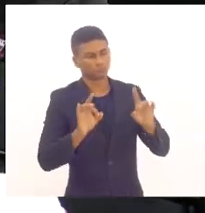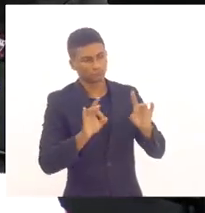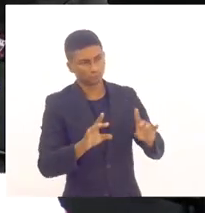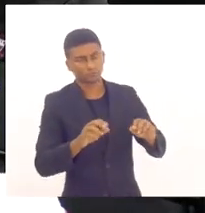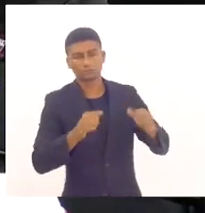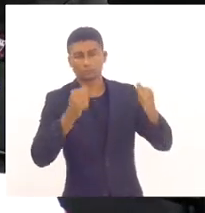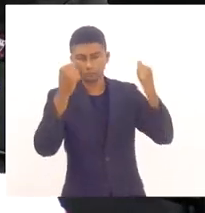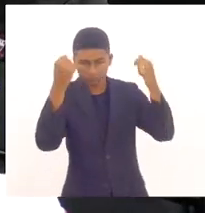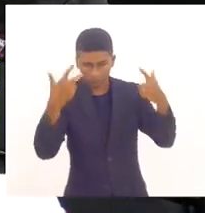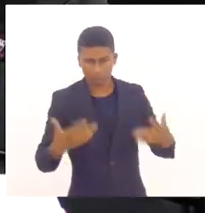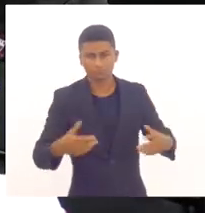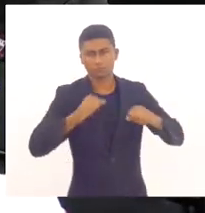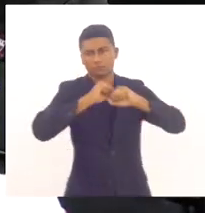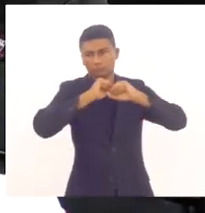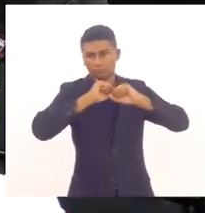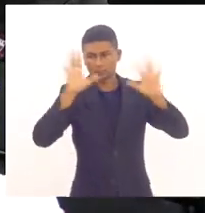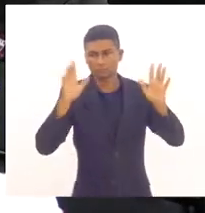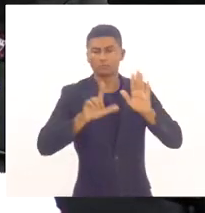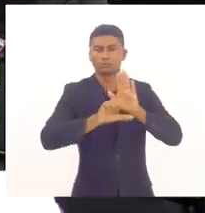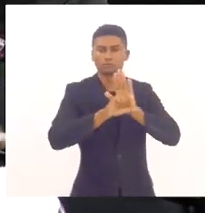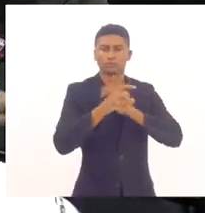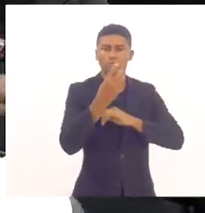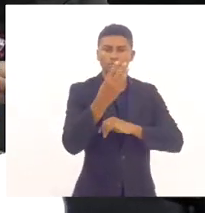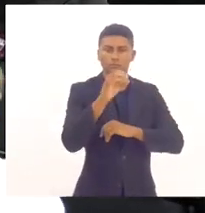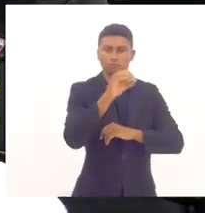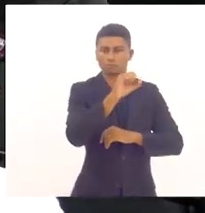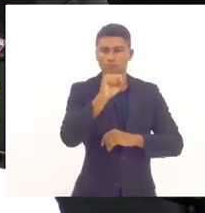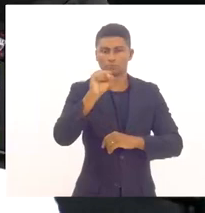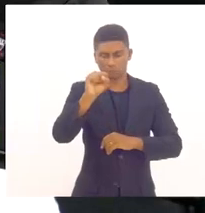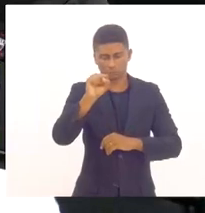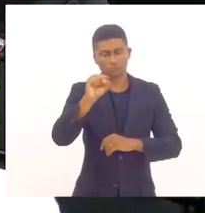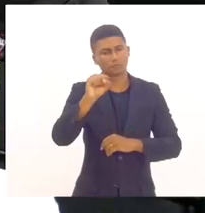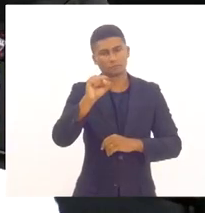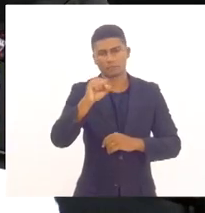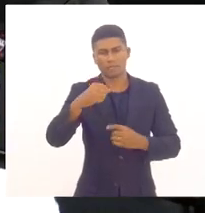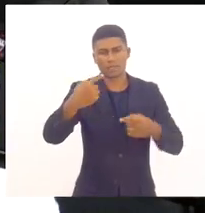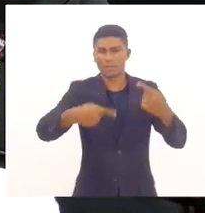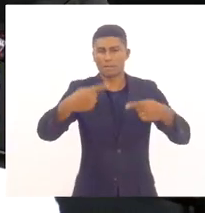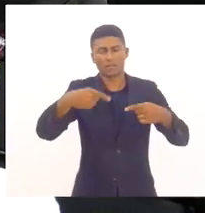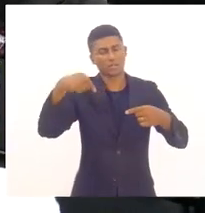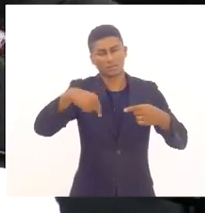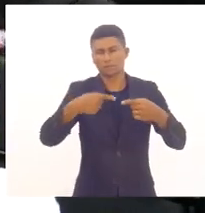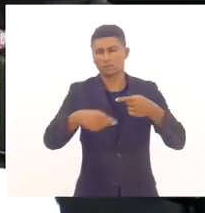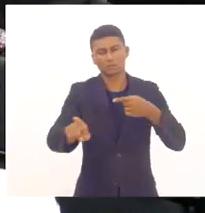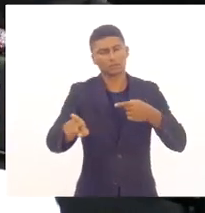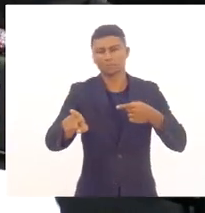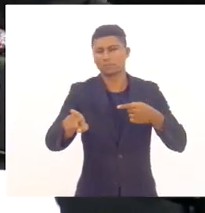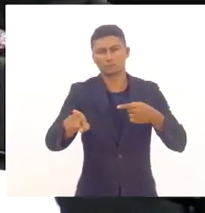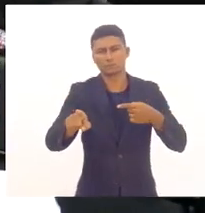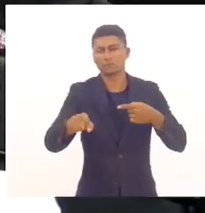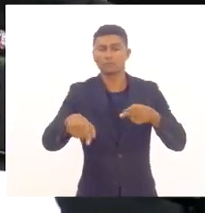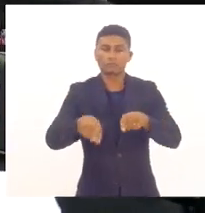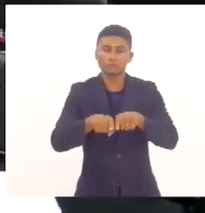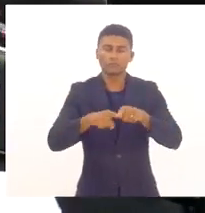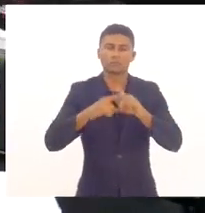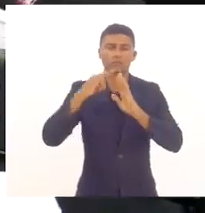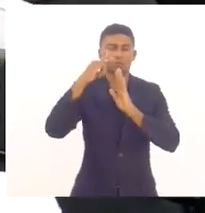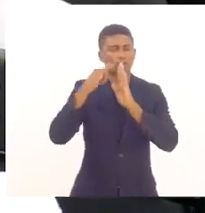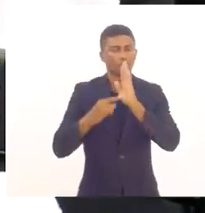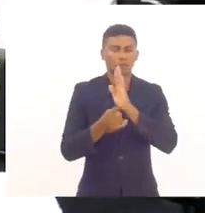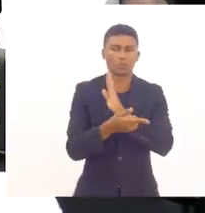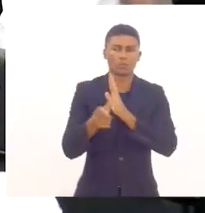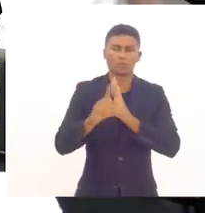esclarecimento seguinte, tá? A Lei 3.008 não tem nada a ver com esse debate aqui. E ela não é citada em nenhum documento